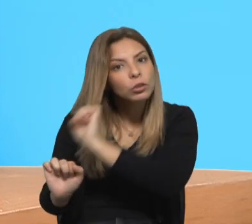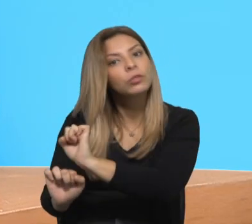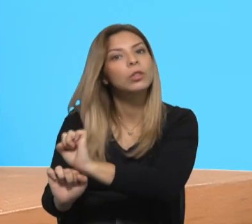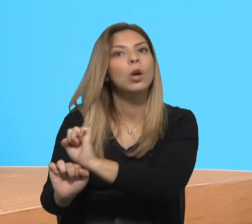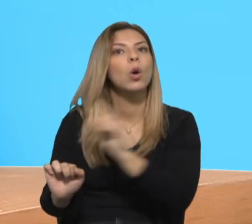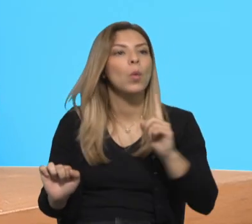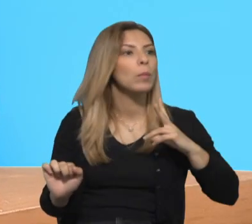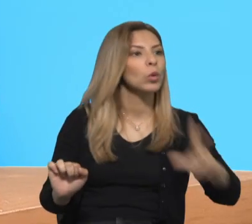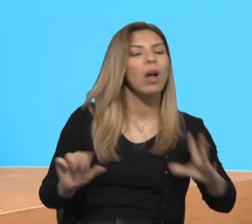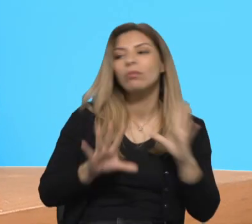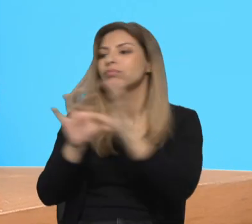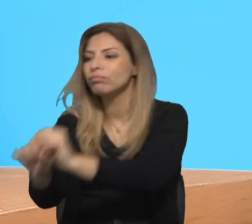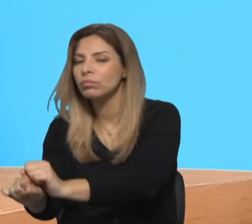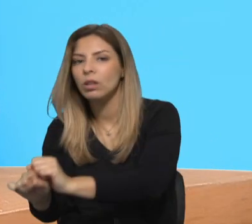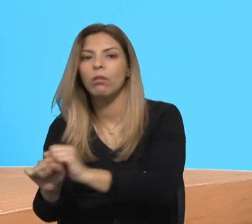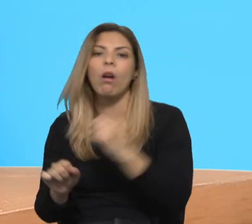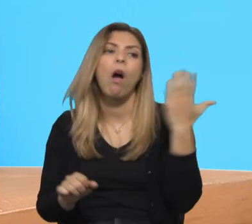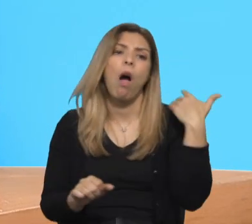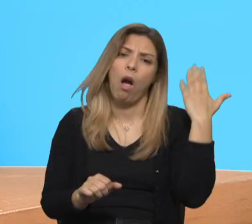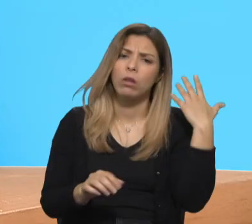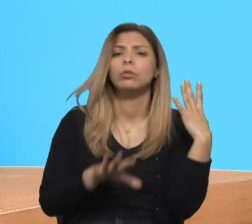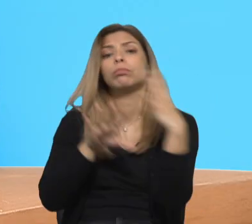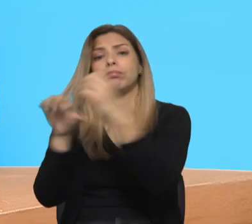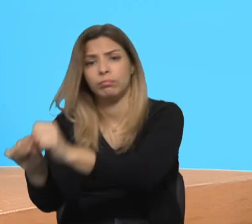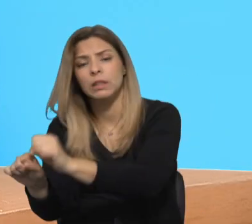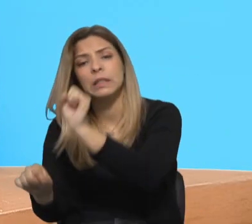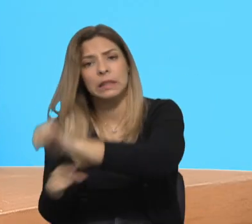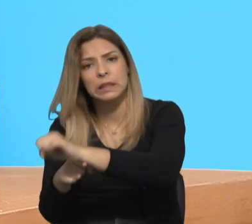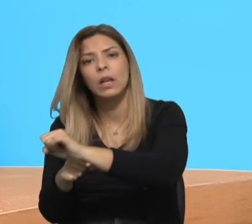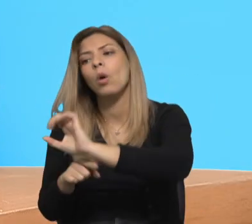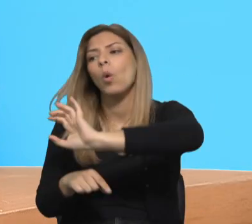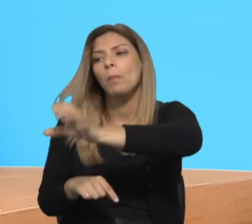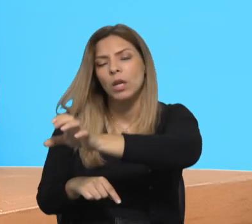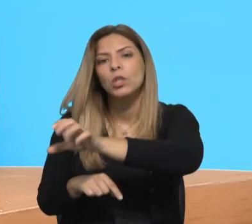de Portugal. Portugal colonizou os países e depois